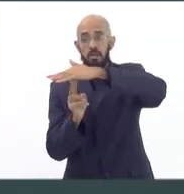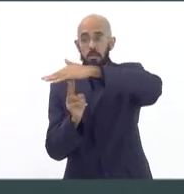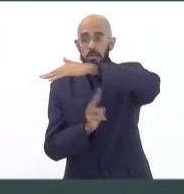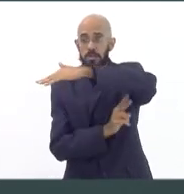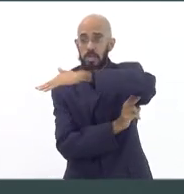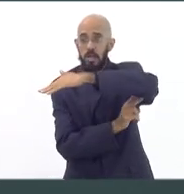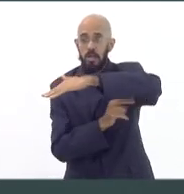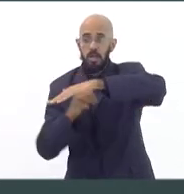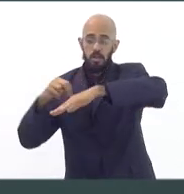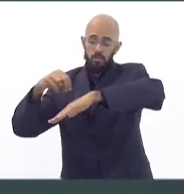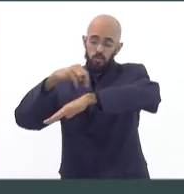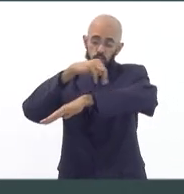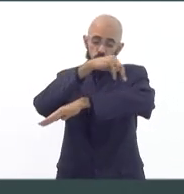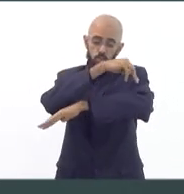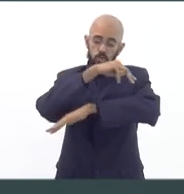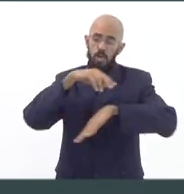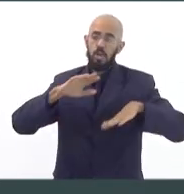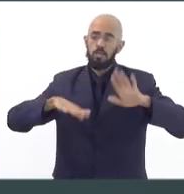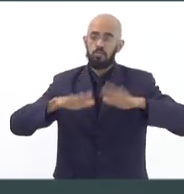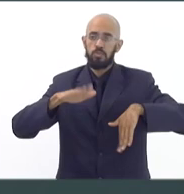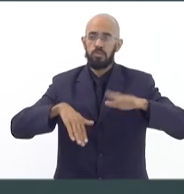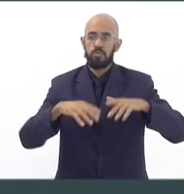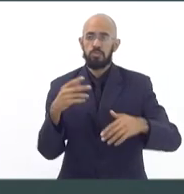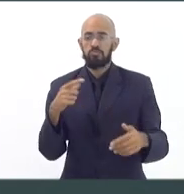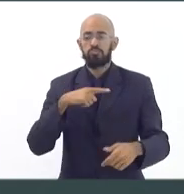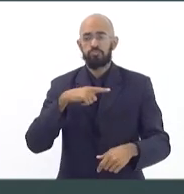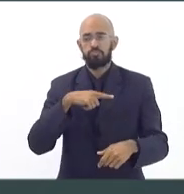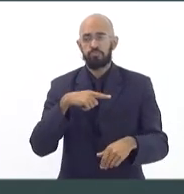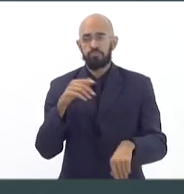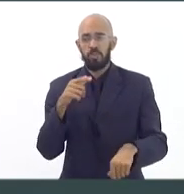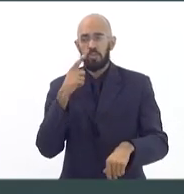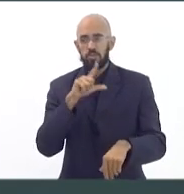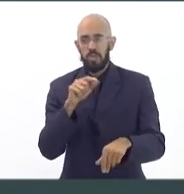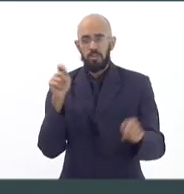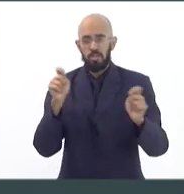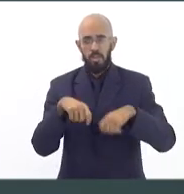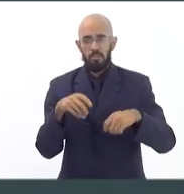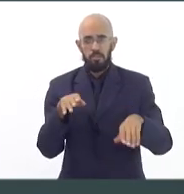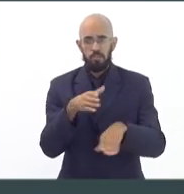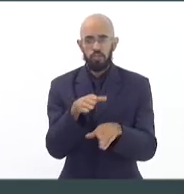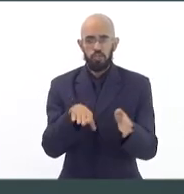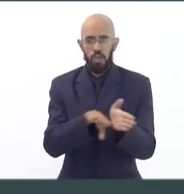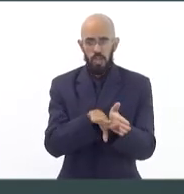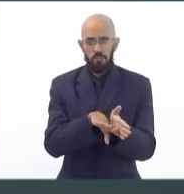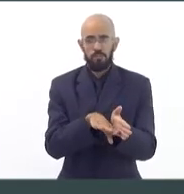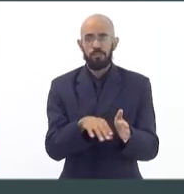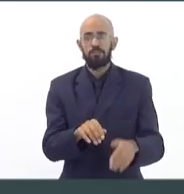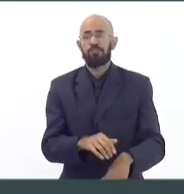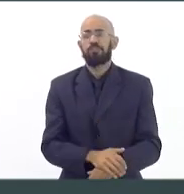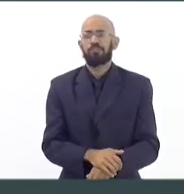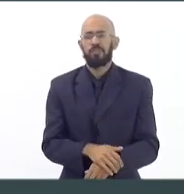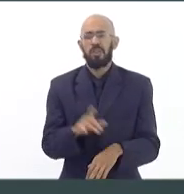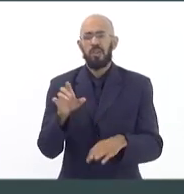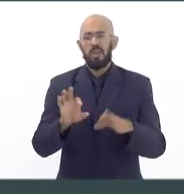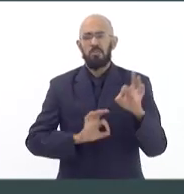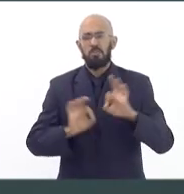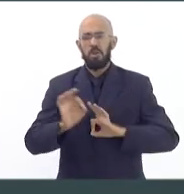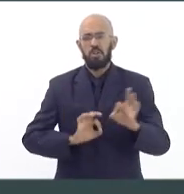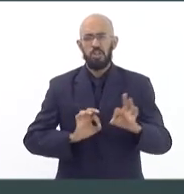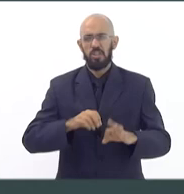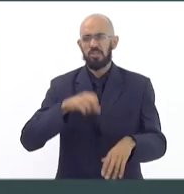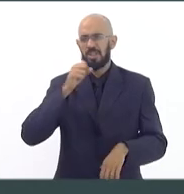Leste São colocados no acesso que o marginal e consegue chegar sei que são projetos antigos Não é